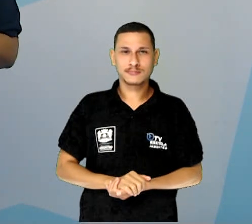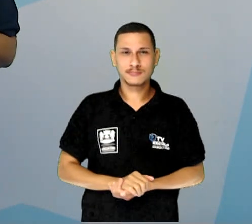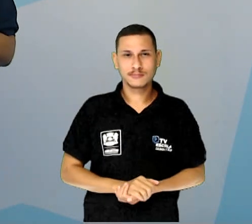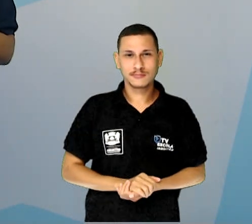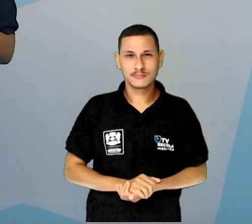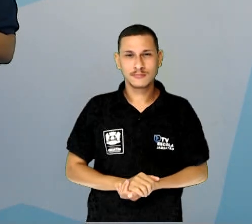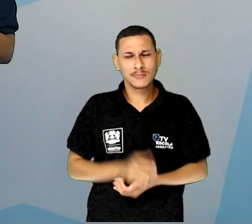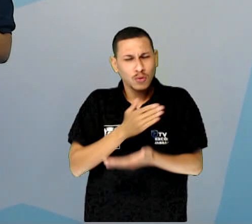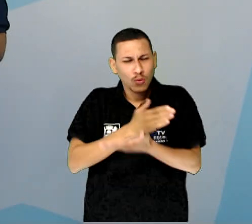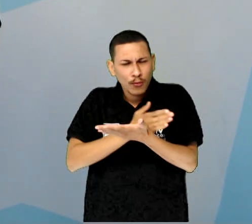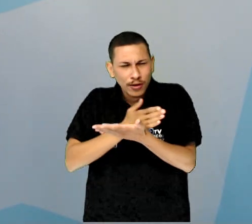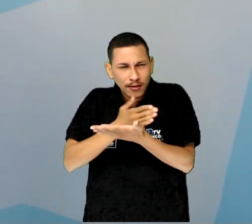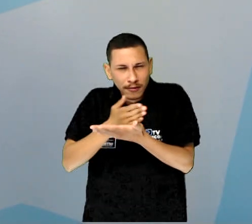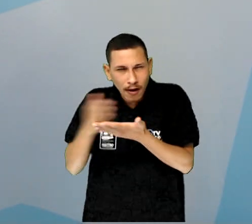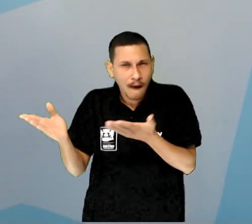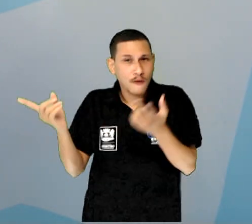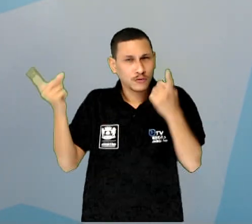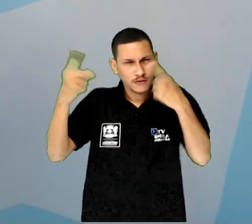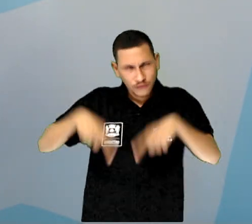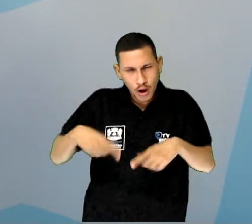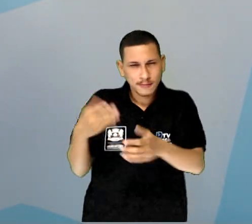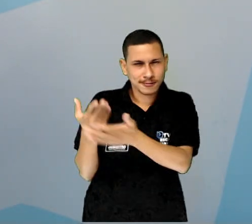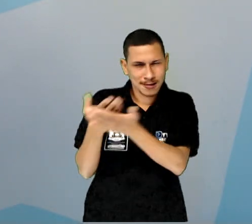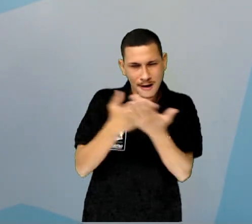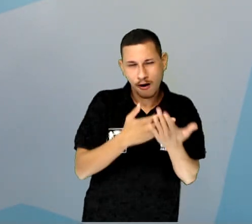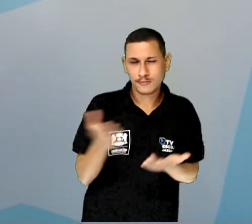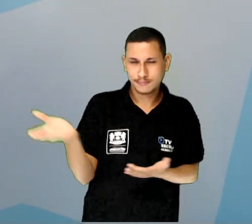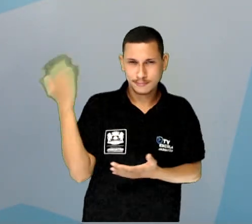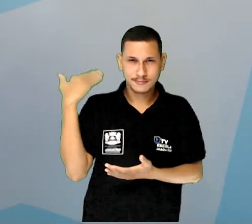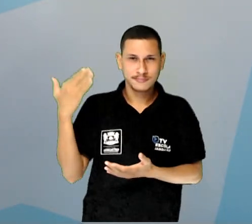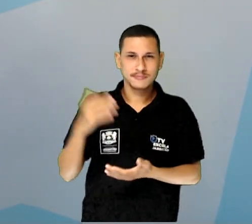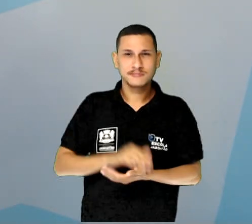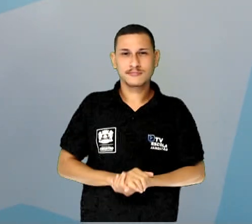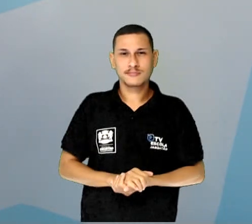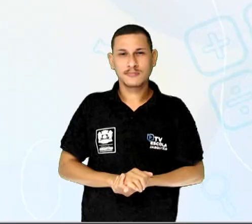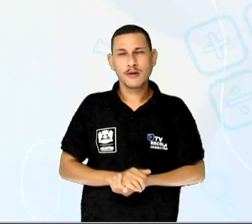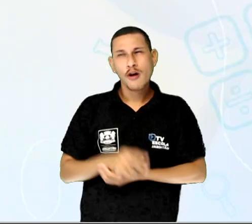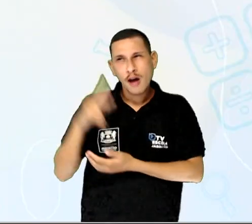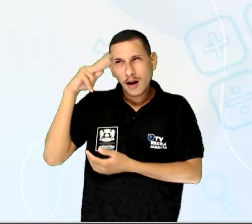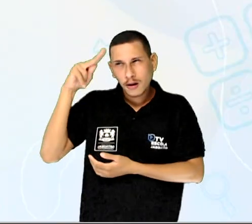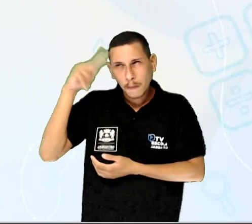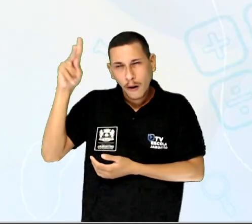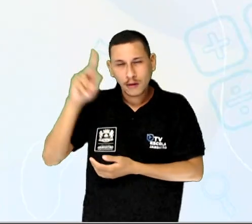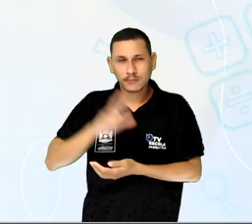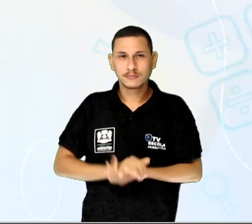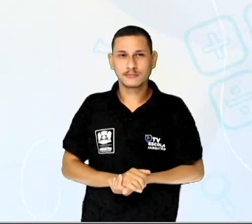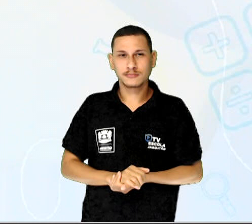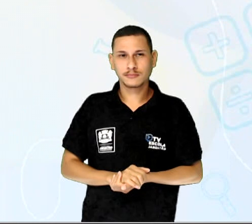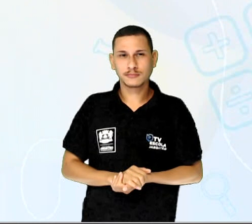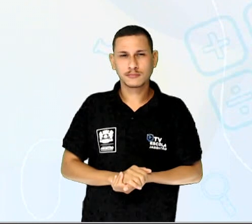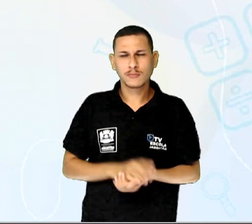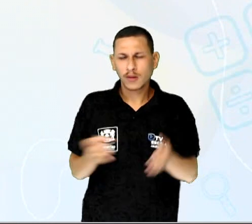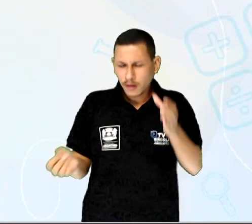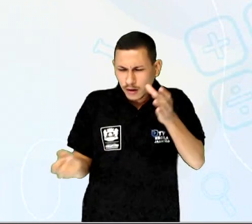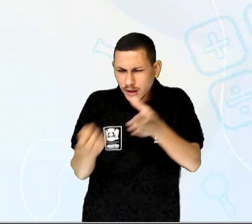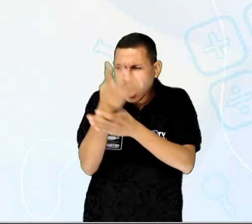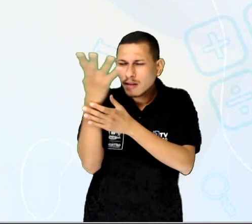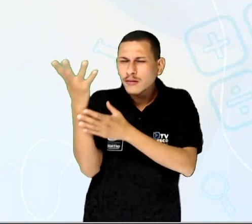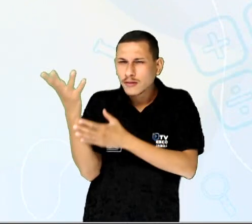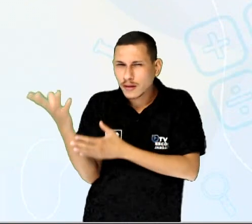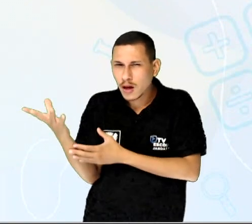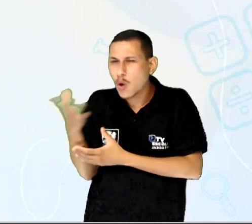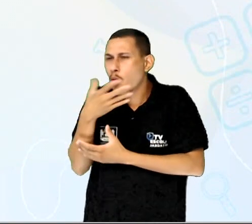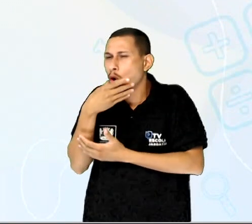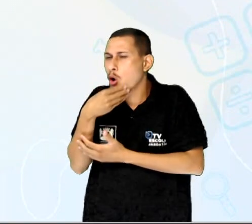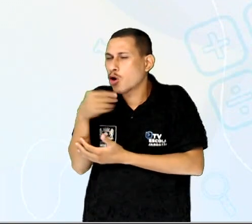Vamos iniciar retomando o desafio deixado na última aula. Vamos relembrar. Qual a invenção do homem você acredita